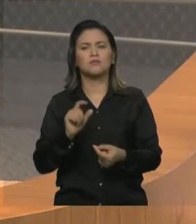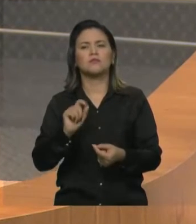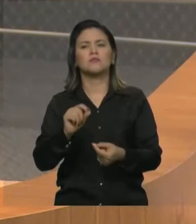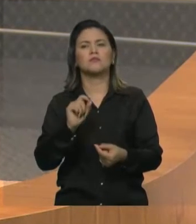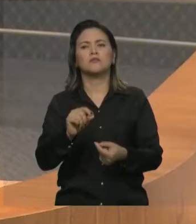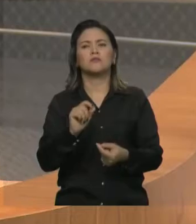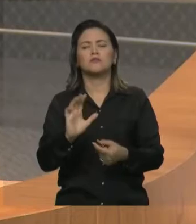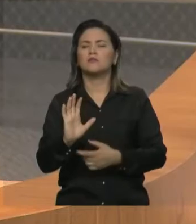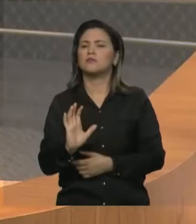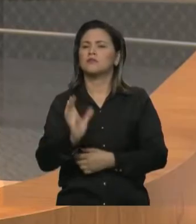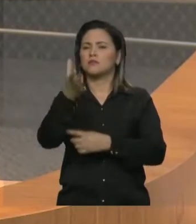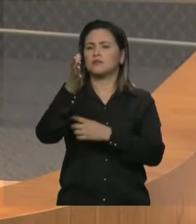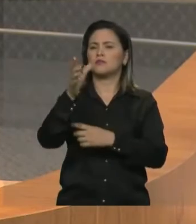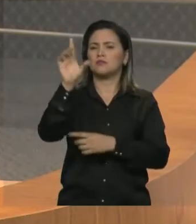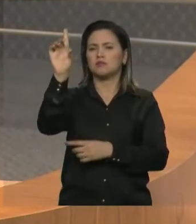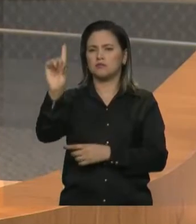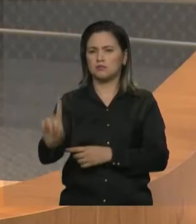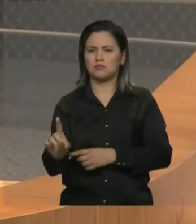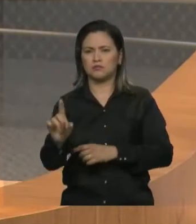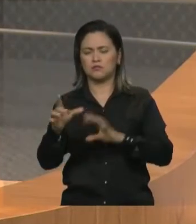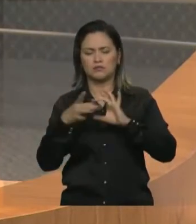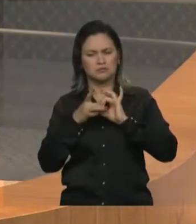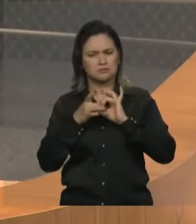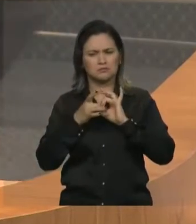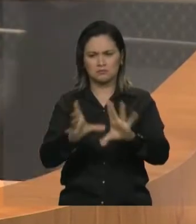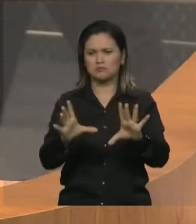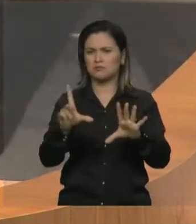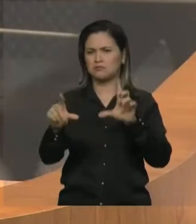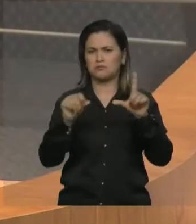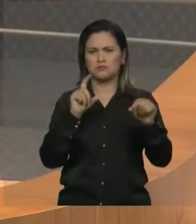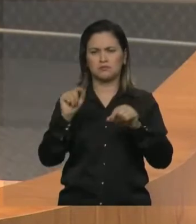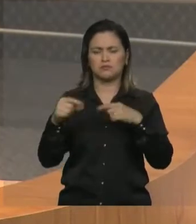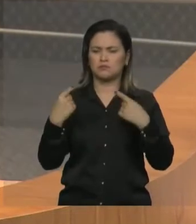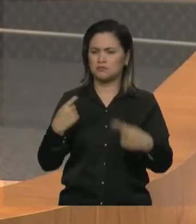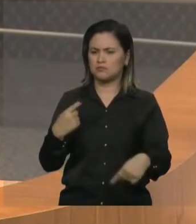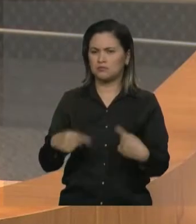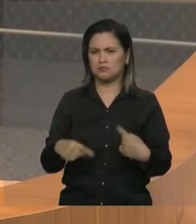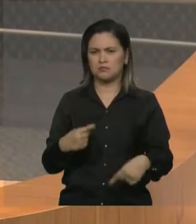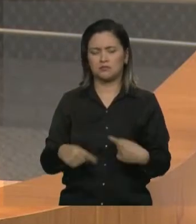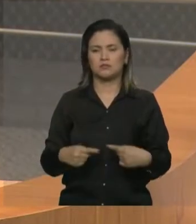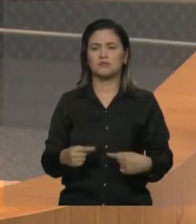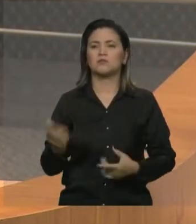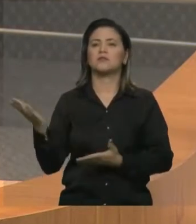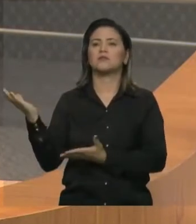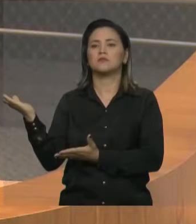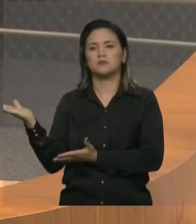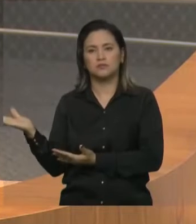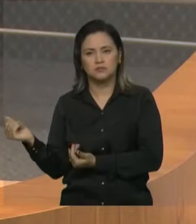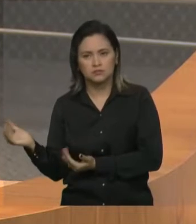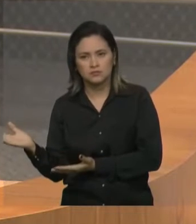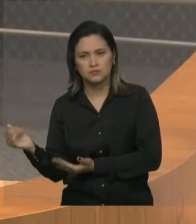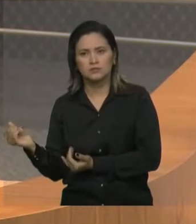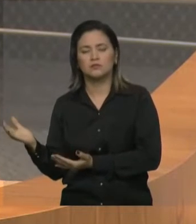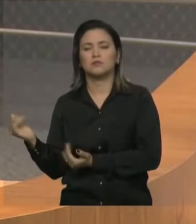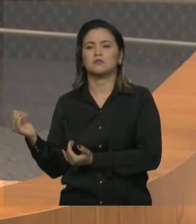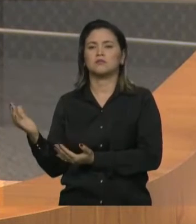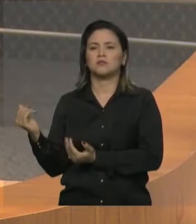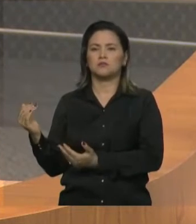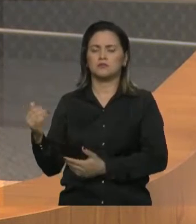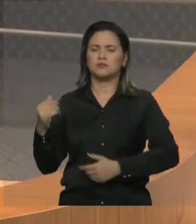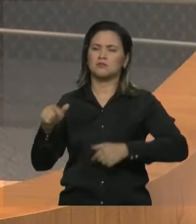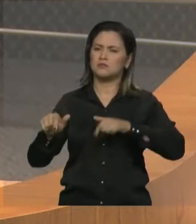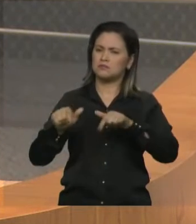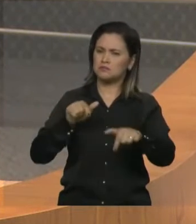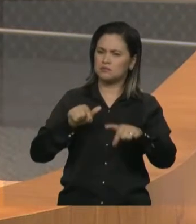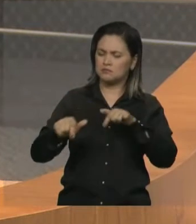de opção política como sempre teve um jovem competente talentoso adriano empresta seu nome